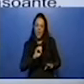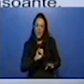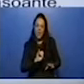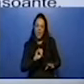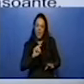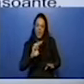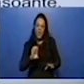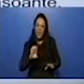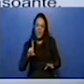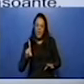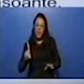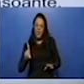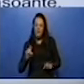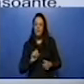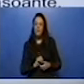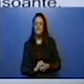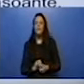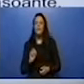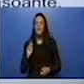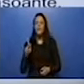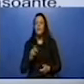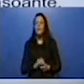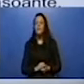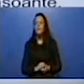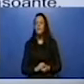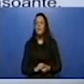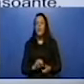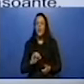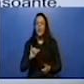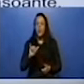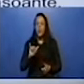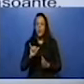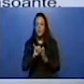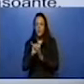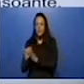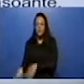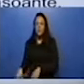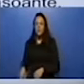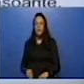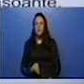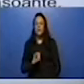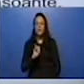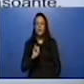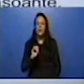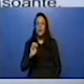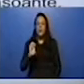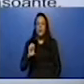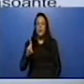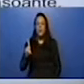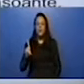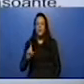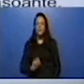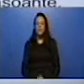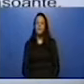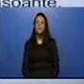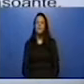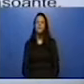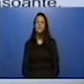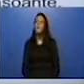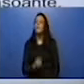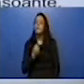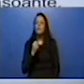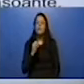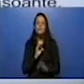no final. Só isso, ok? Só remover o y e no final colocar ied. De